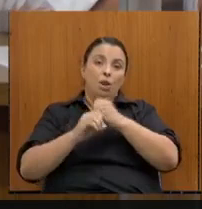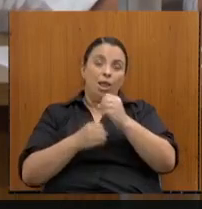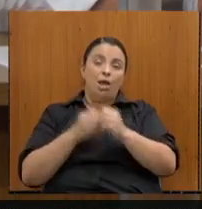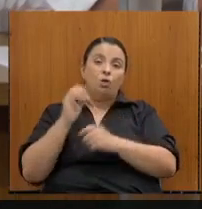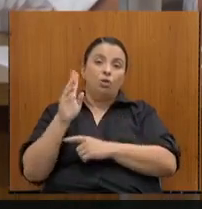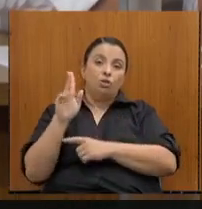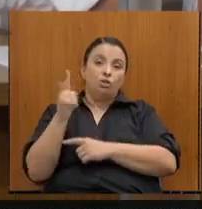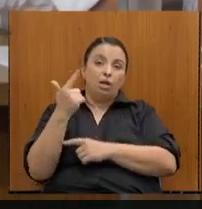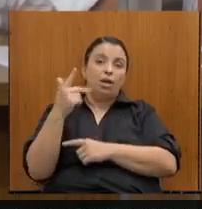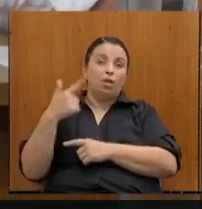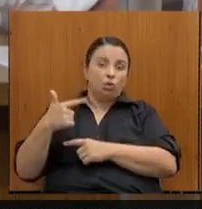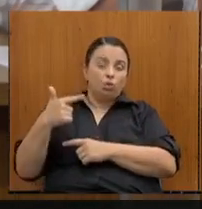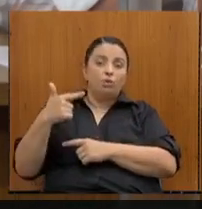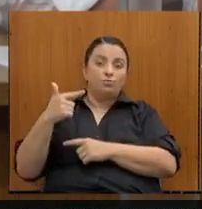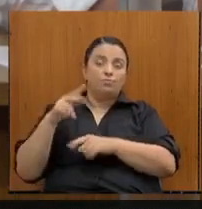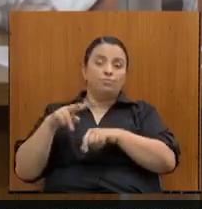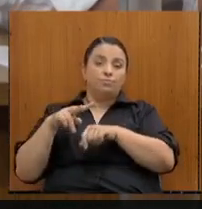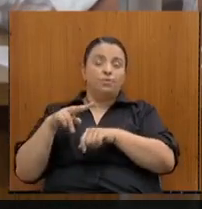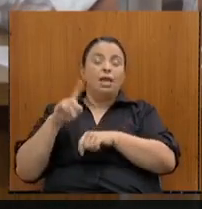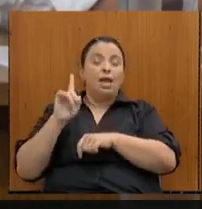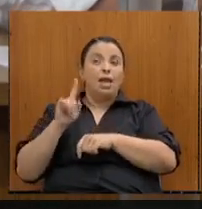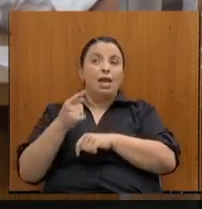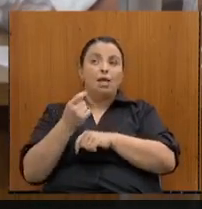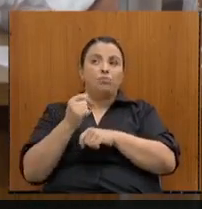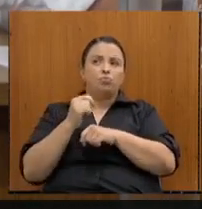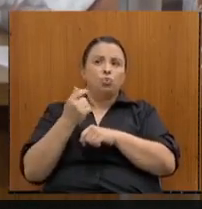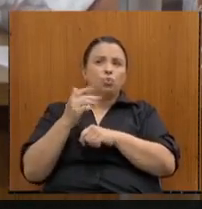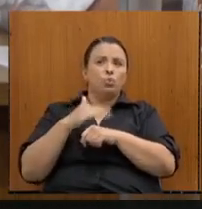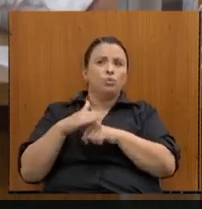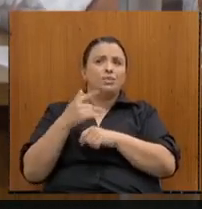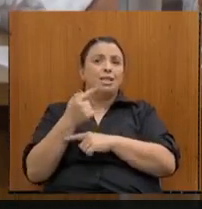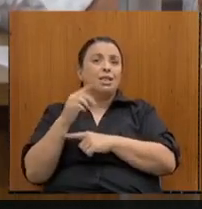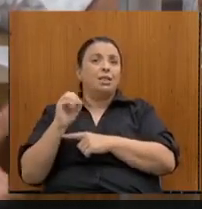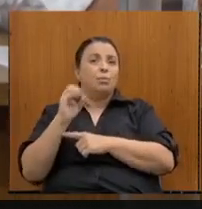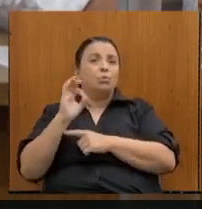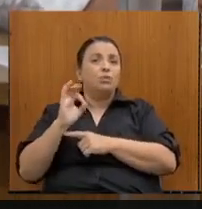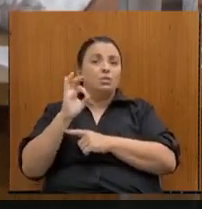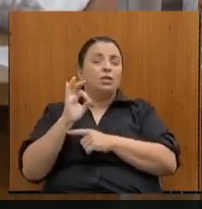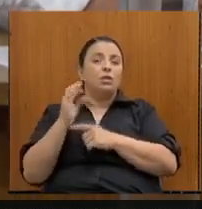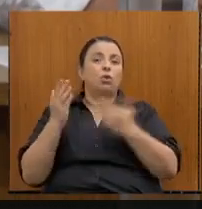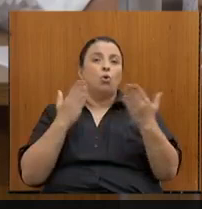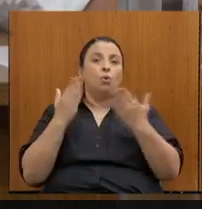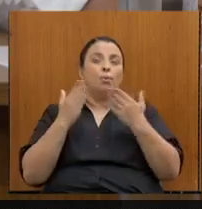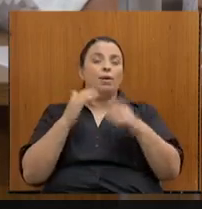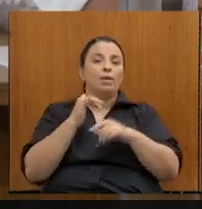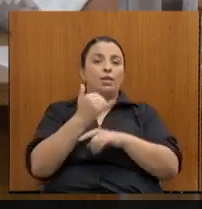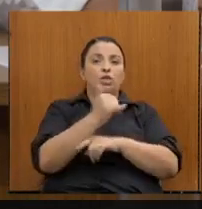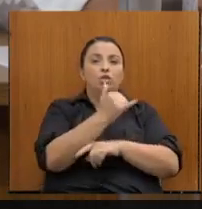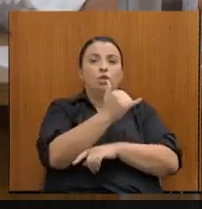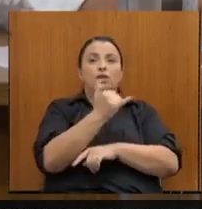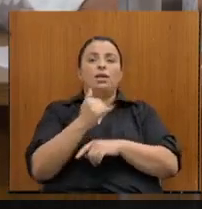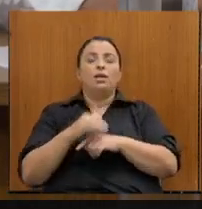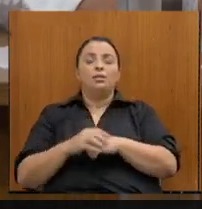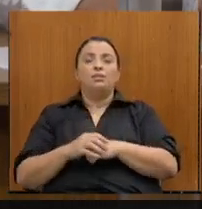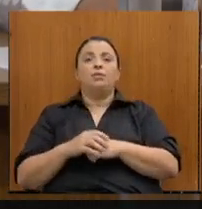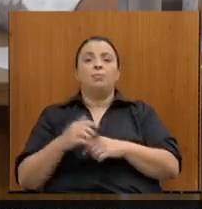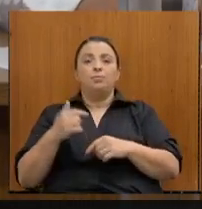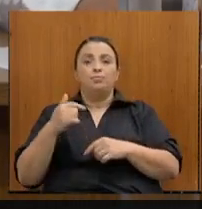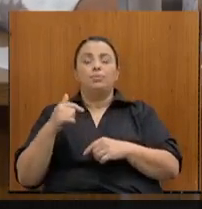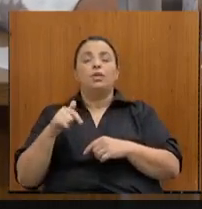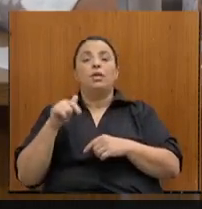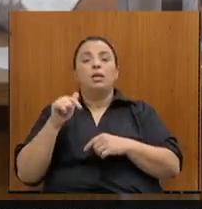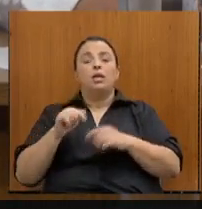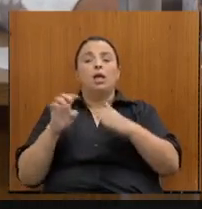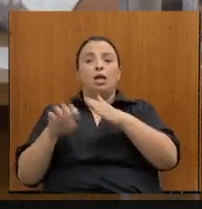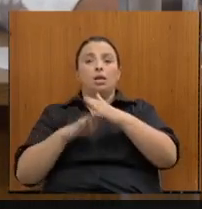ele está relacionado a setenta por cento no curso de energia elétrica então trazendo tudo isso a gente vê que uma empresa dentro